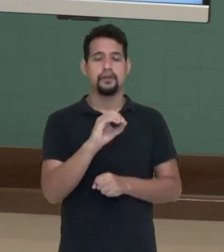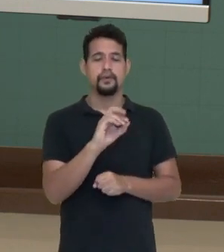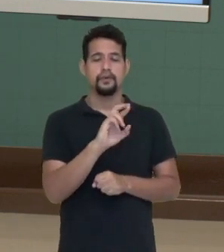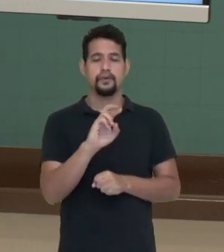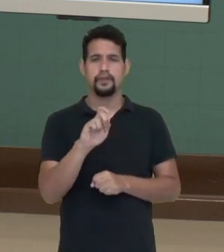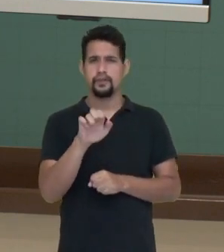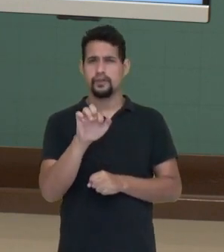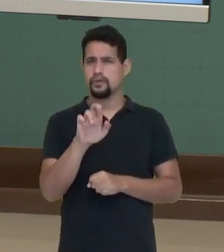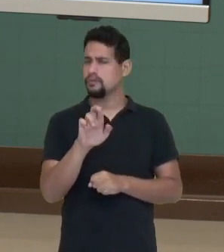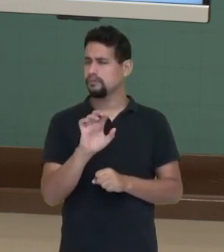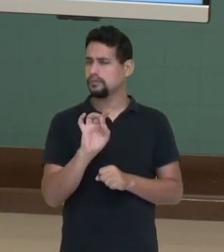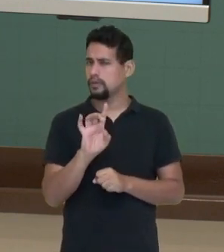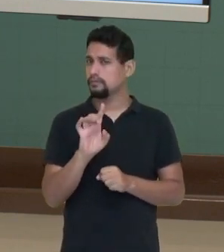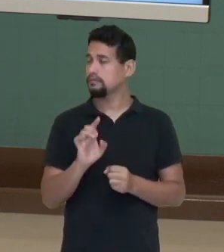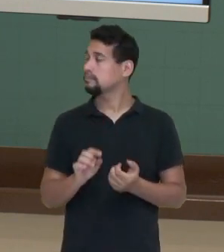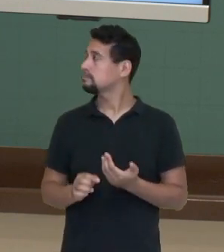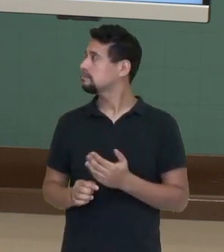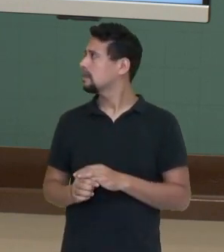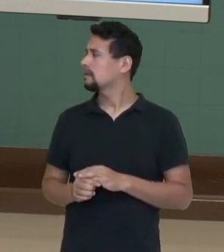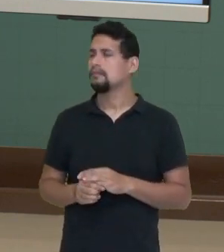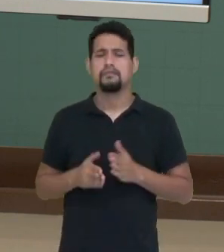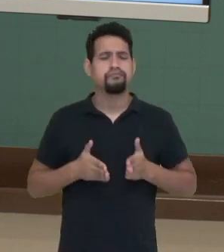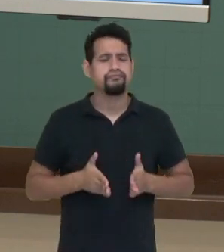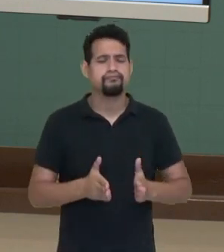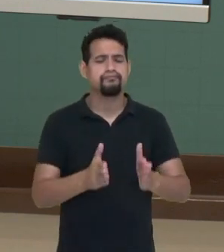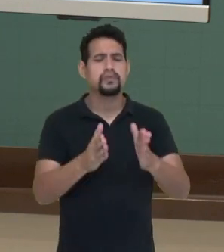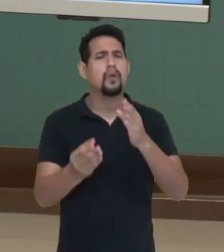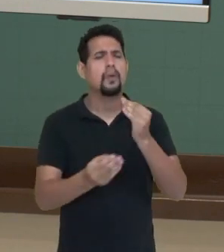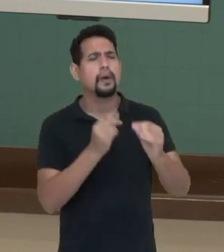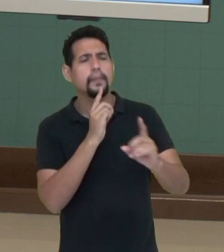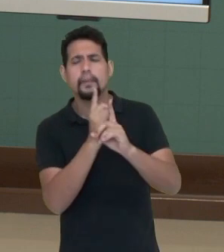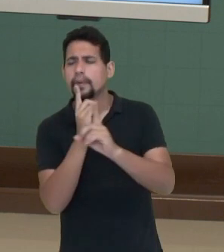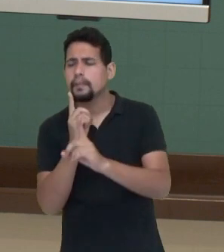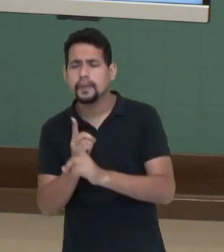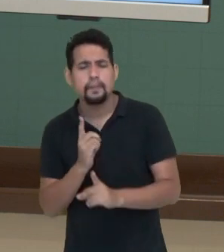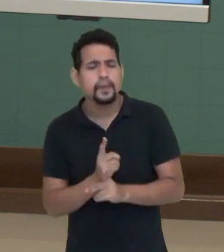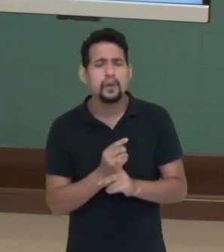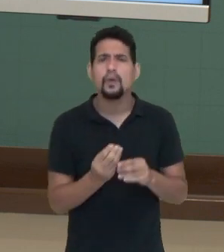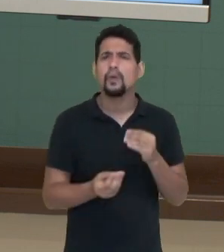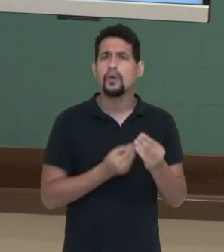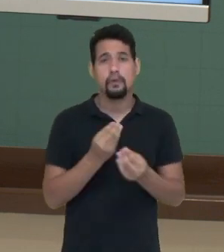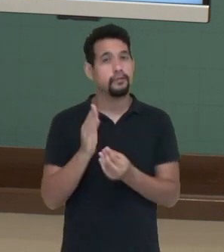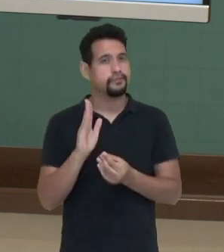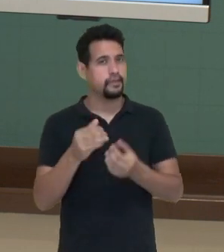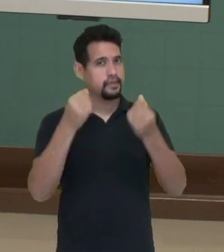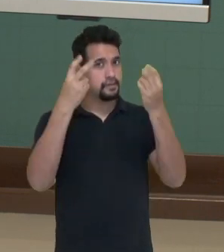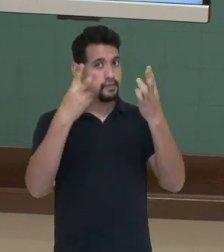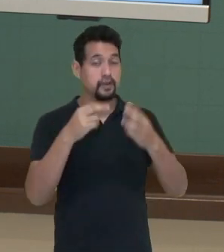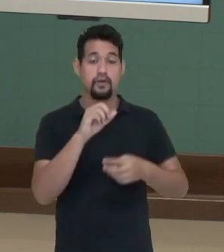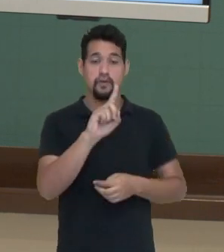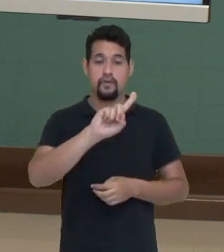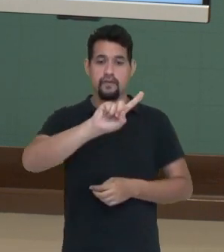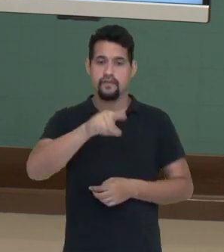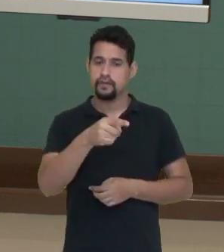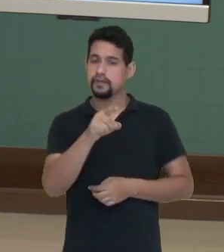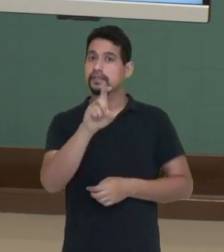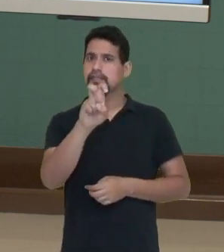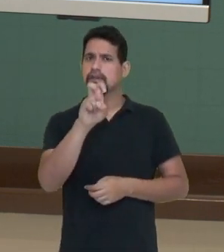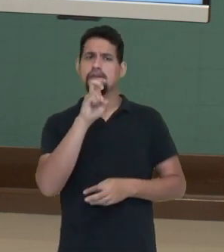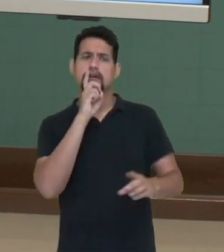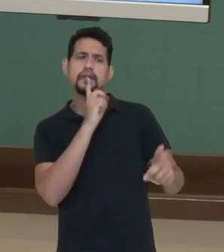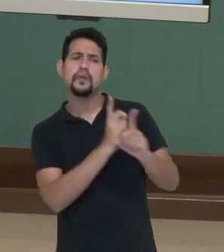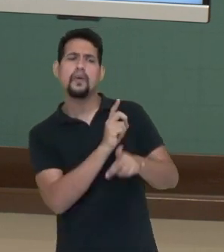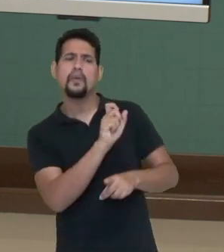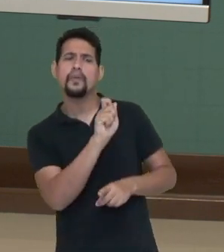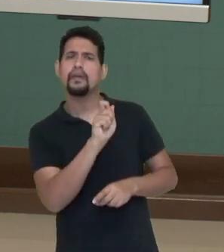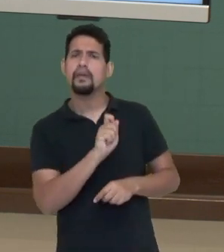Então, temos o corredor aqui. Como que eu encontro esse pedacinho de área do corredor? Ó, aqui já está dizendo 1,5. Aí, eu vou encontrar aqui,